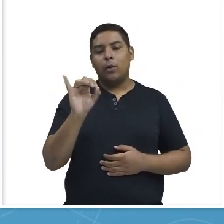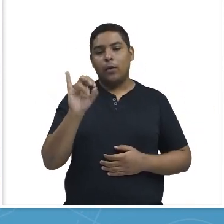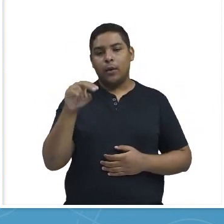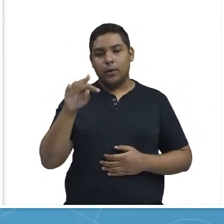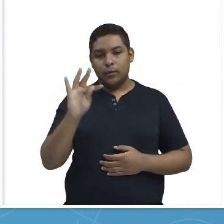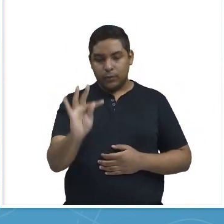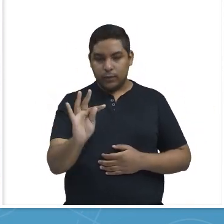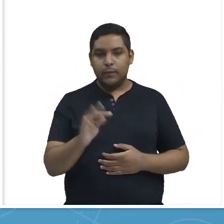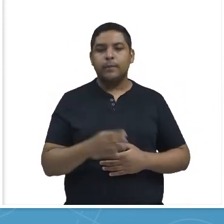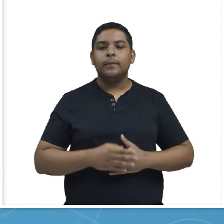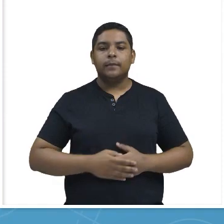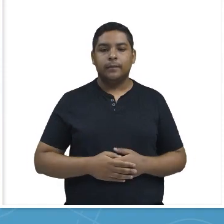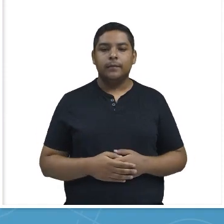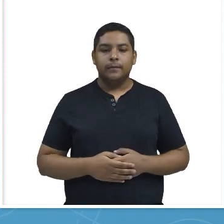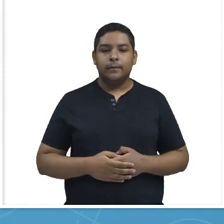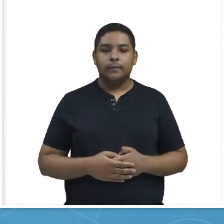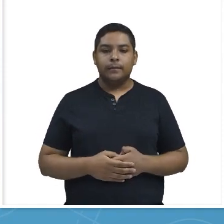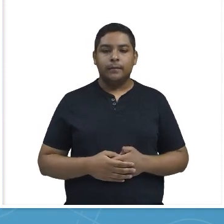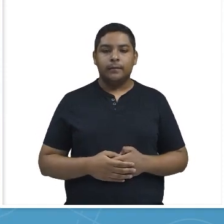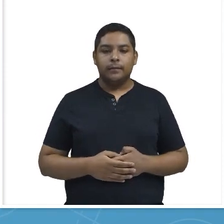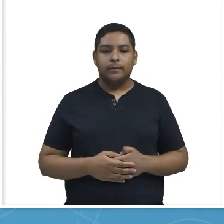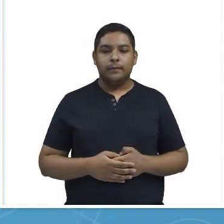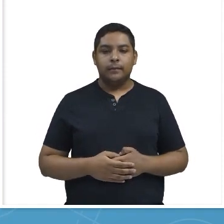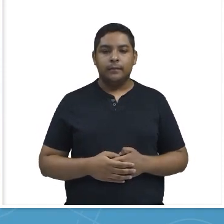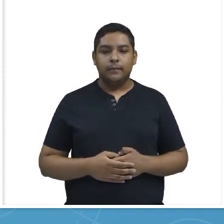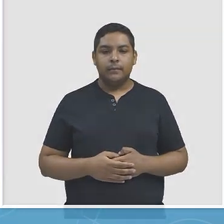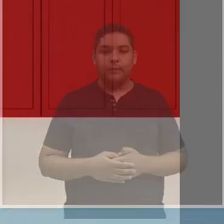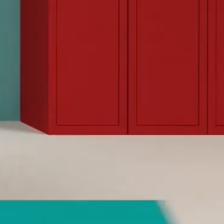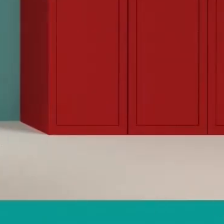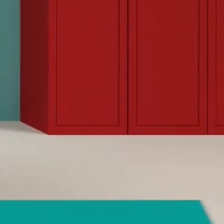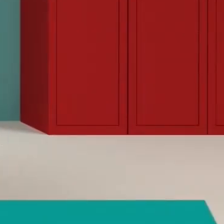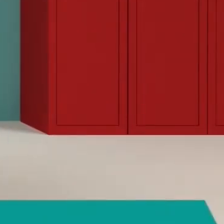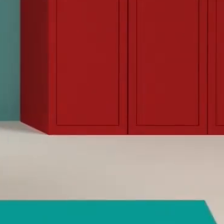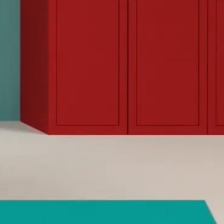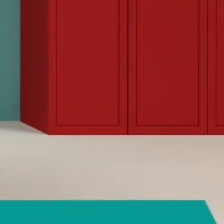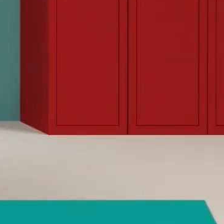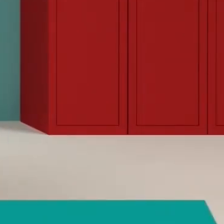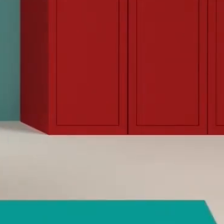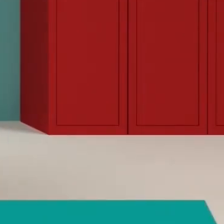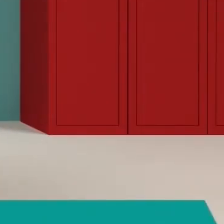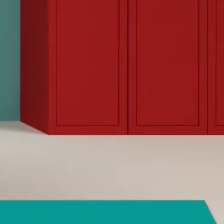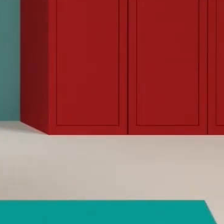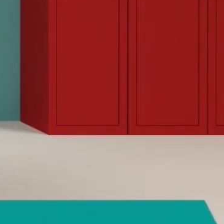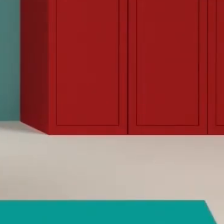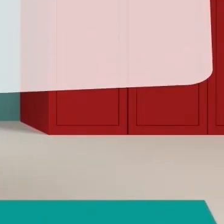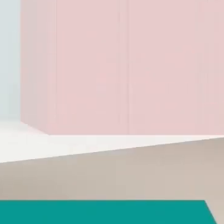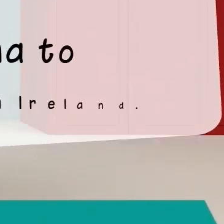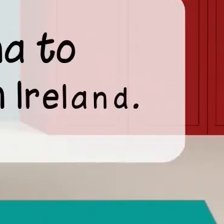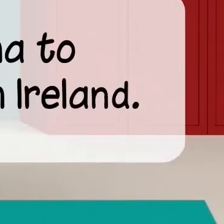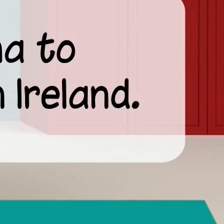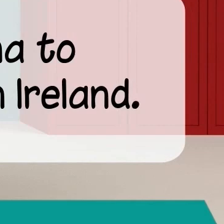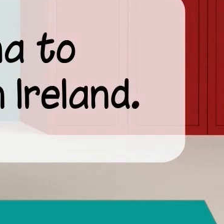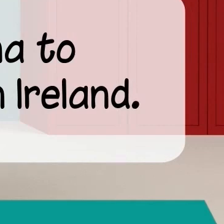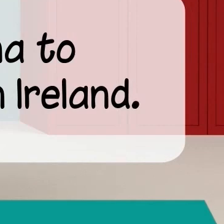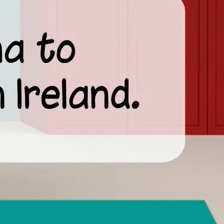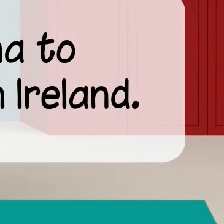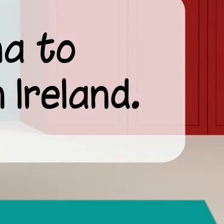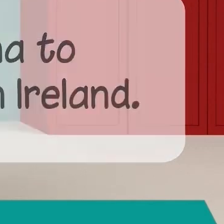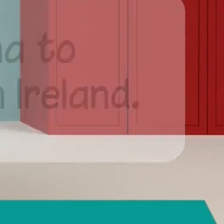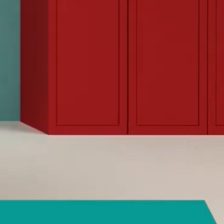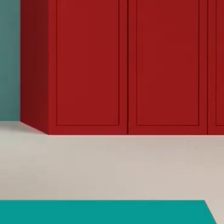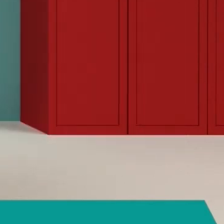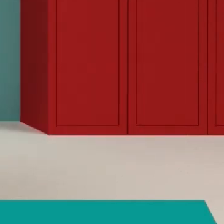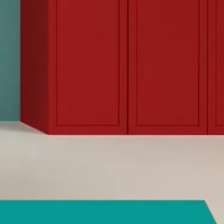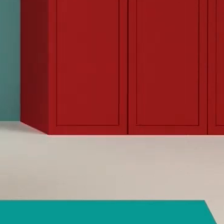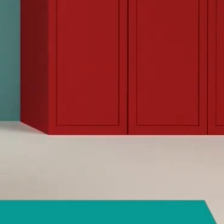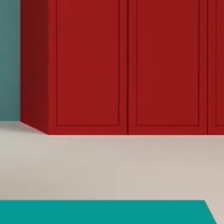para ouvir o que eles estão comentando. What are you going to do next semester? I'm gonna study in